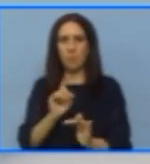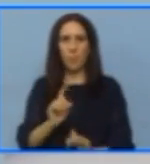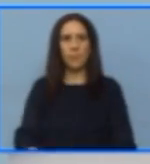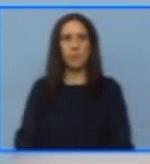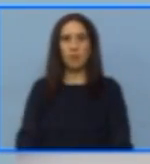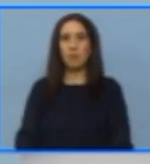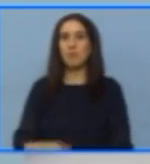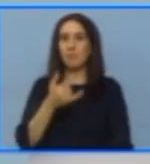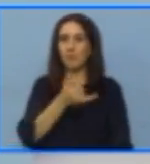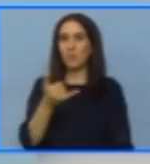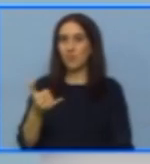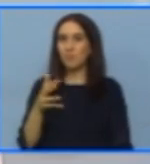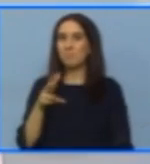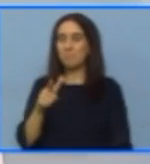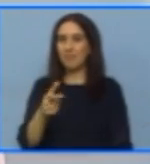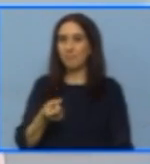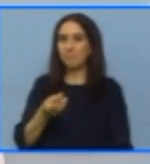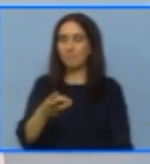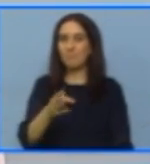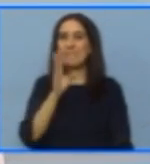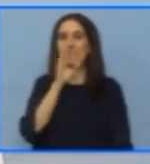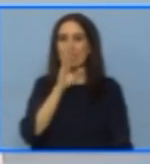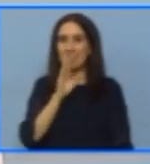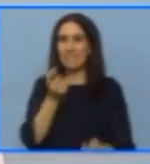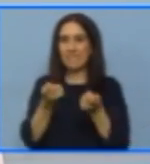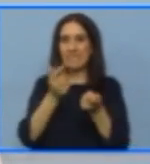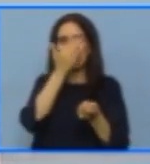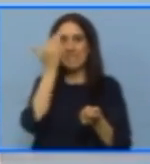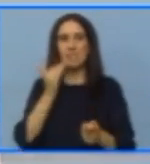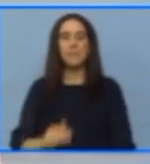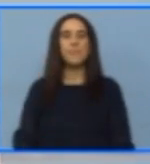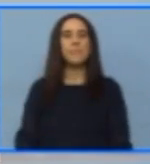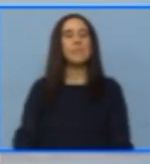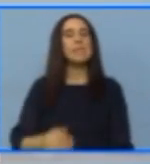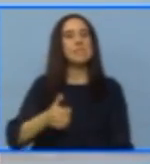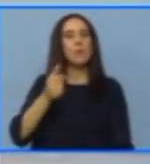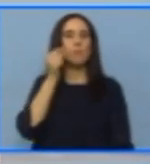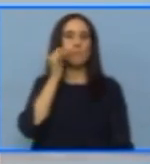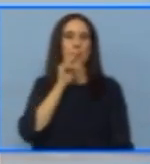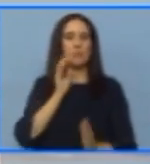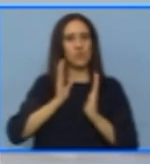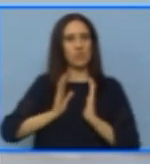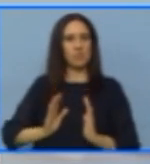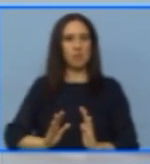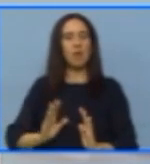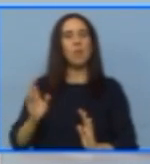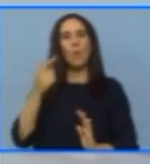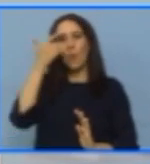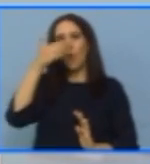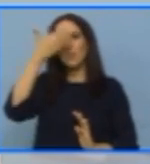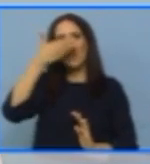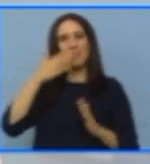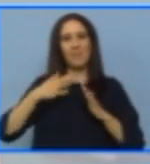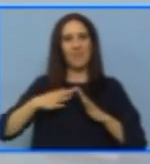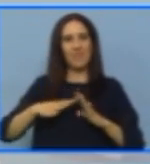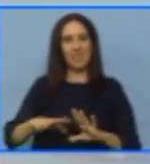22.000, enfim, seria um pouco difícil de gerir também, não é? A ideia é os pais ficarem descansados, também tirarem alguns dias de